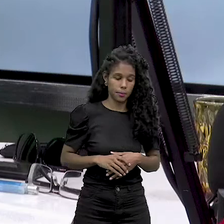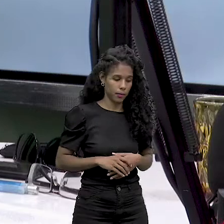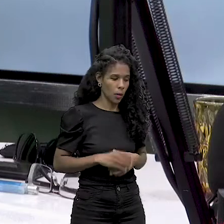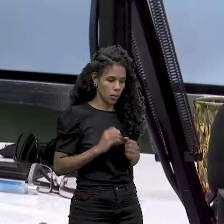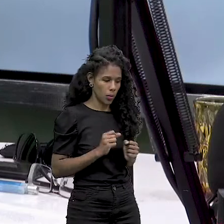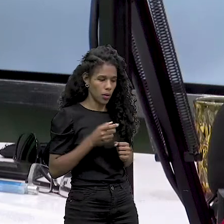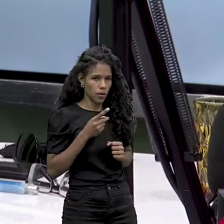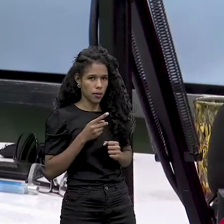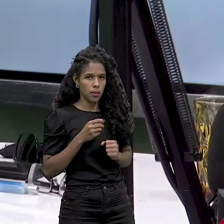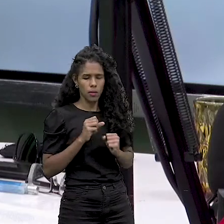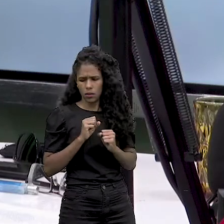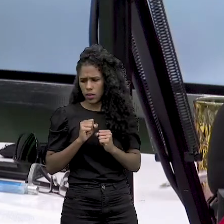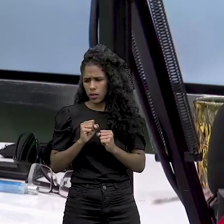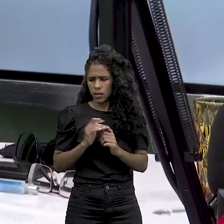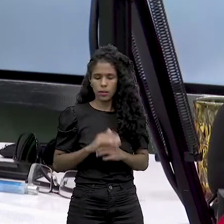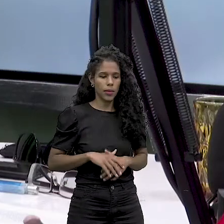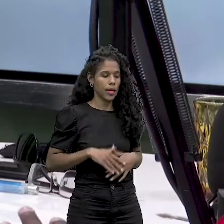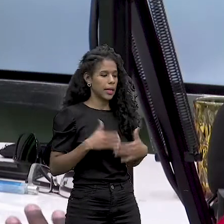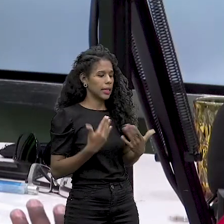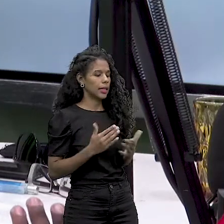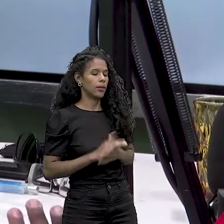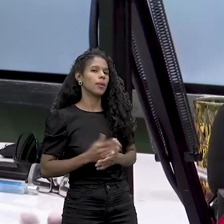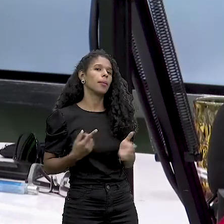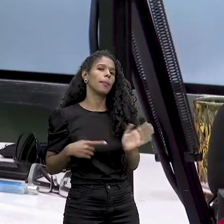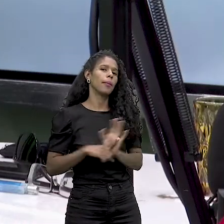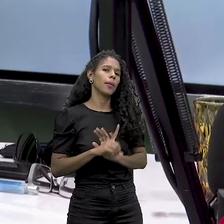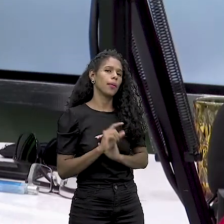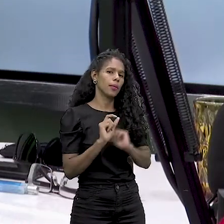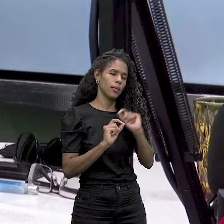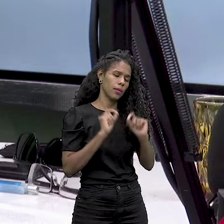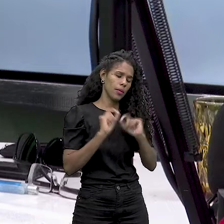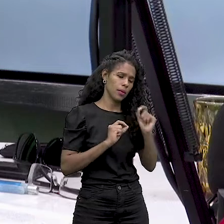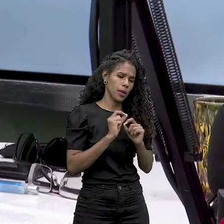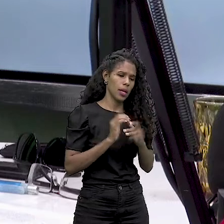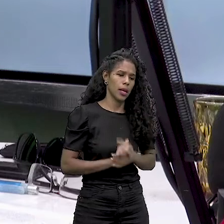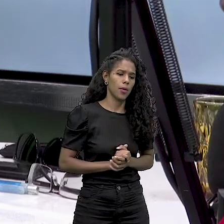cumprem uma função, né? Eles cumprem uma função. Eles fazem...